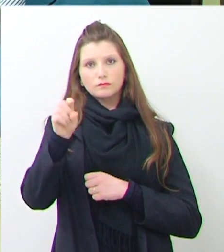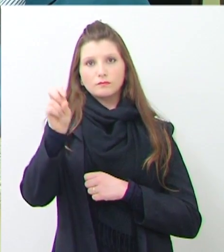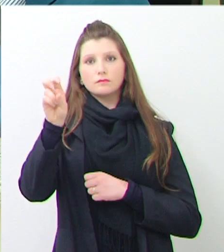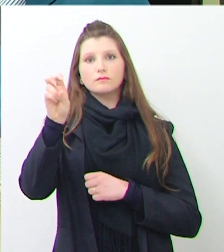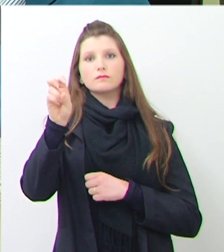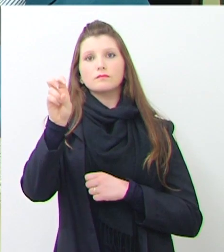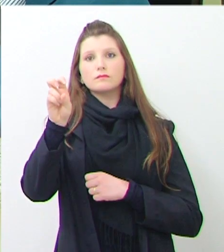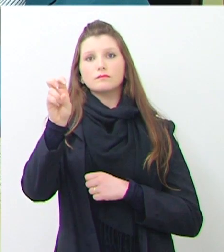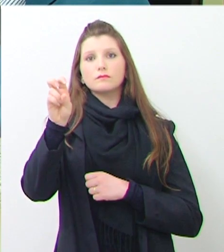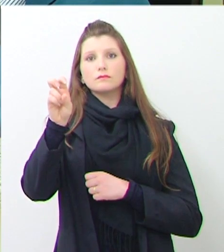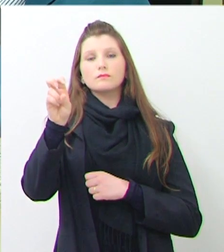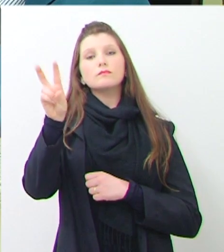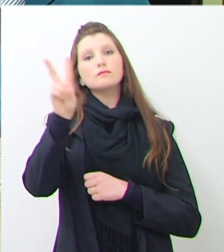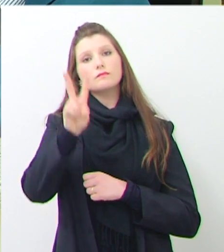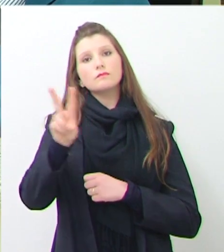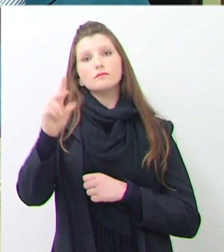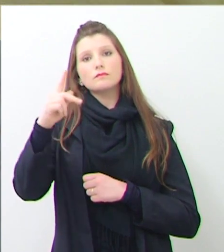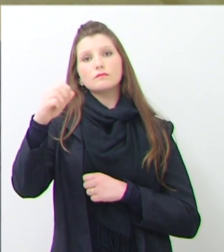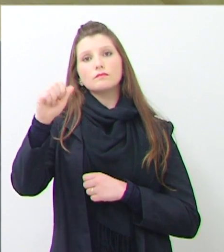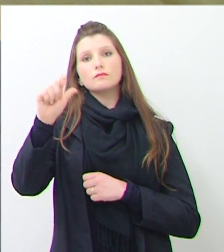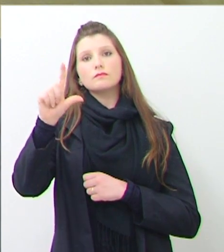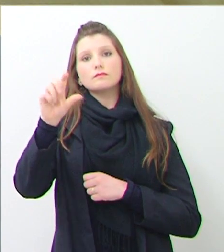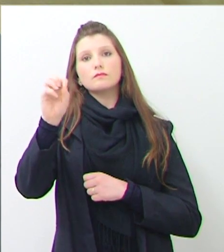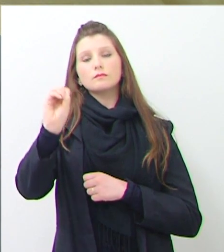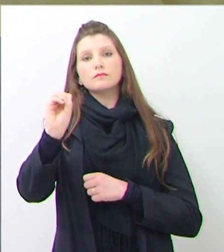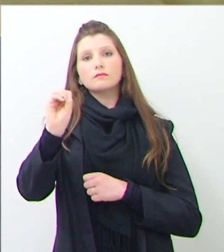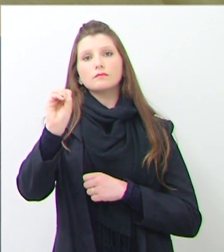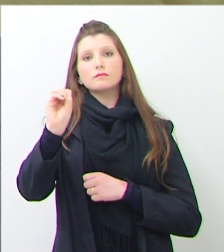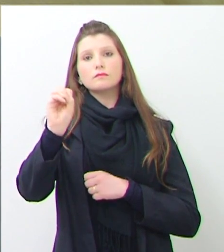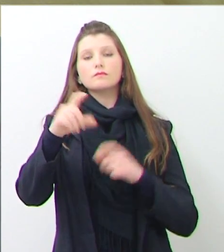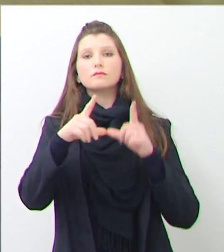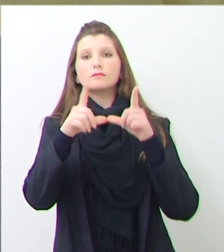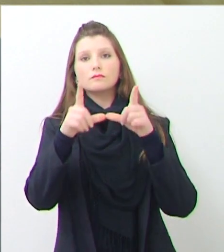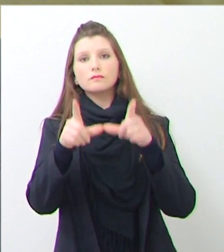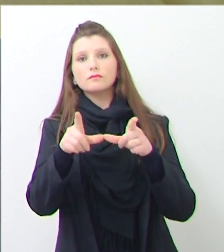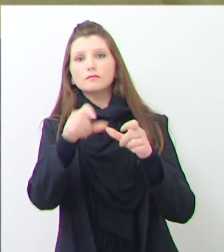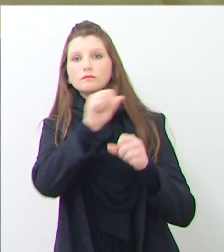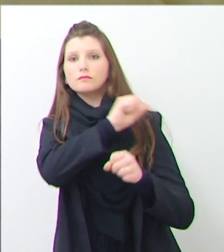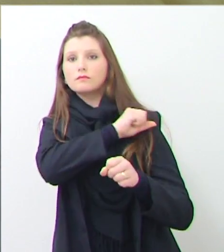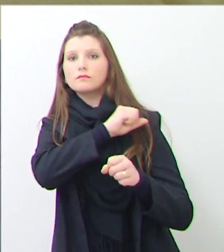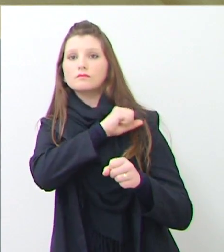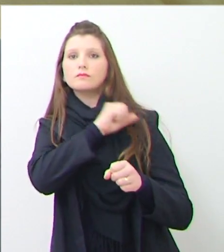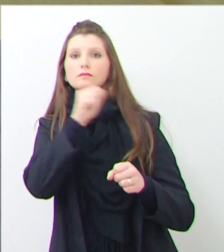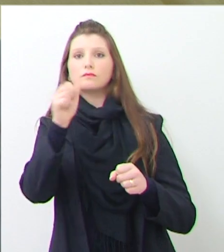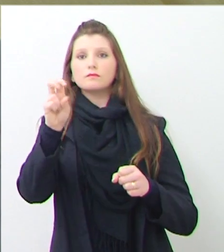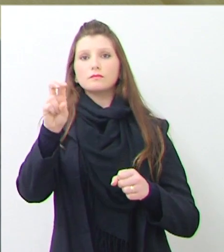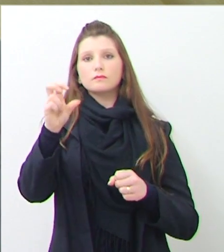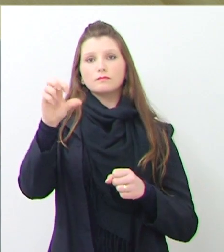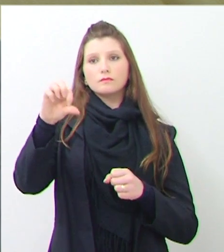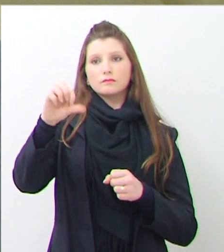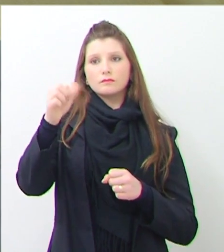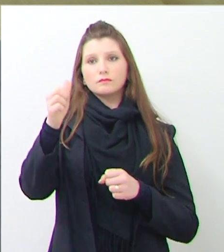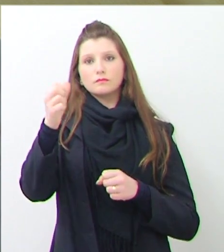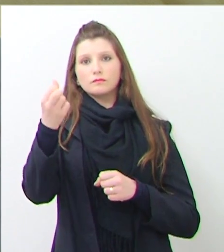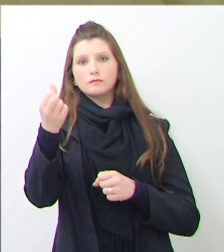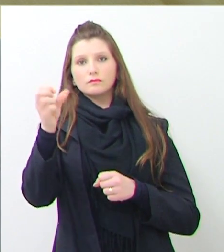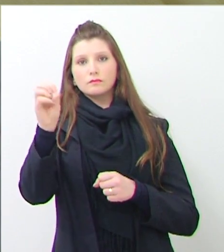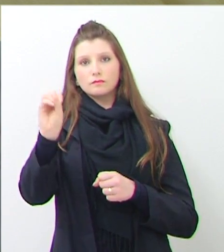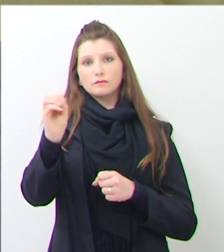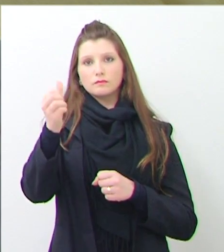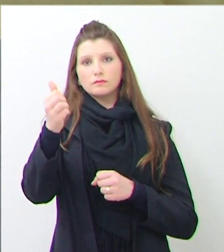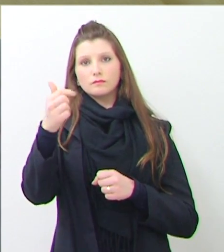498/2015, de autoria do vereador Paulo Ferrarese. Requerimentos números 159, 160 e